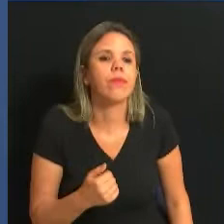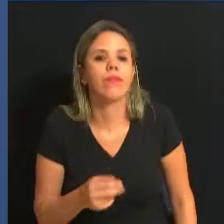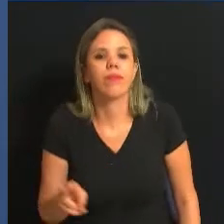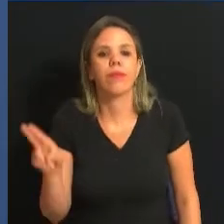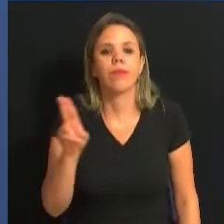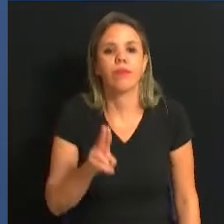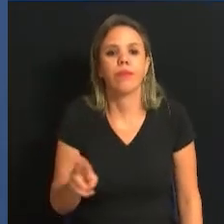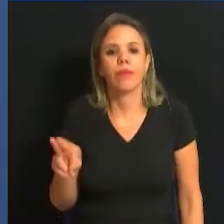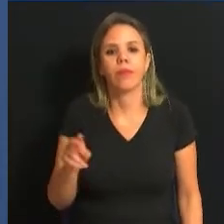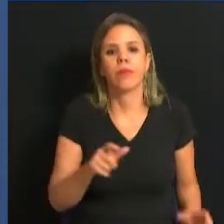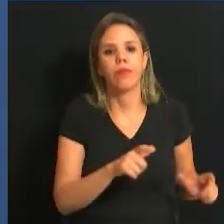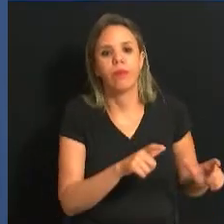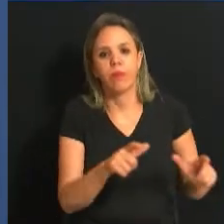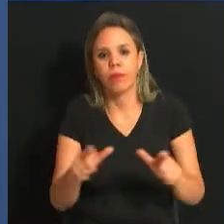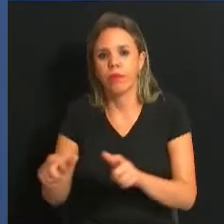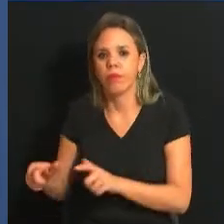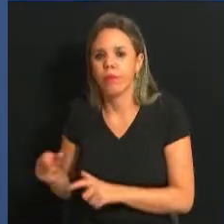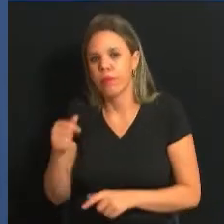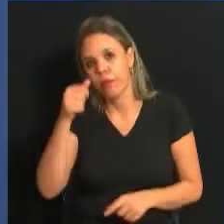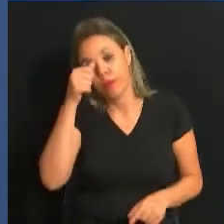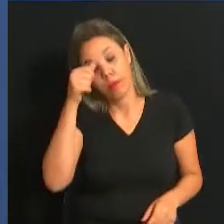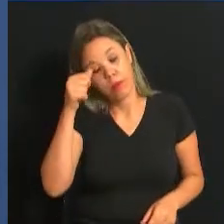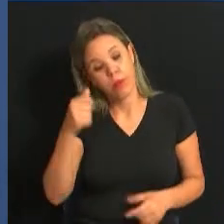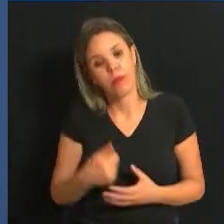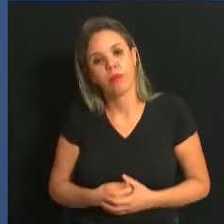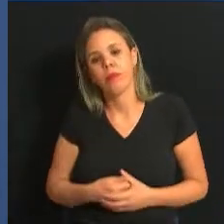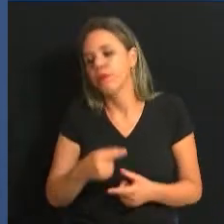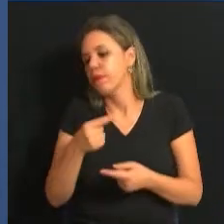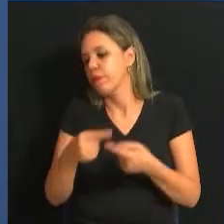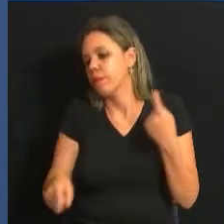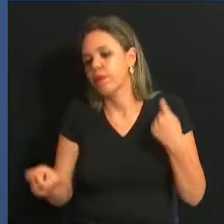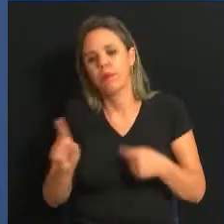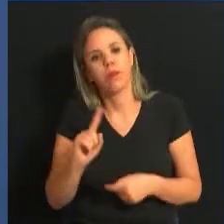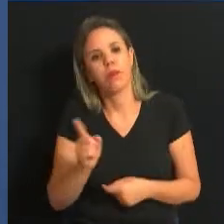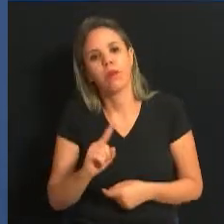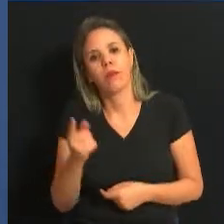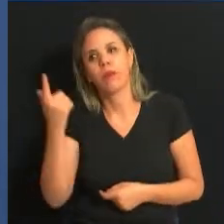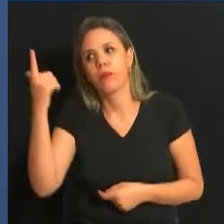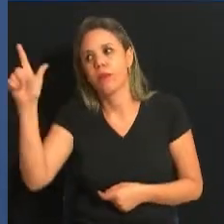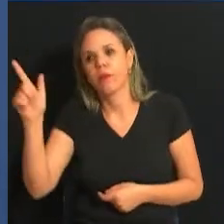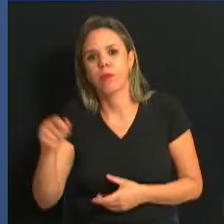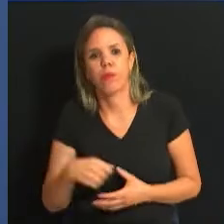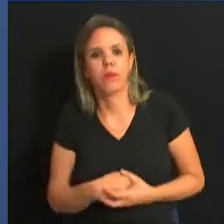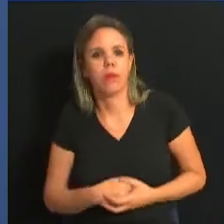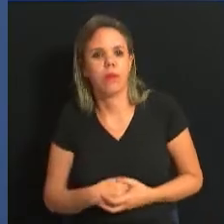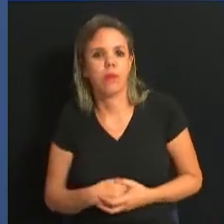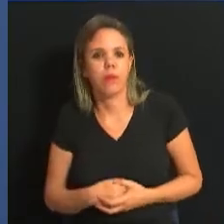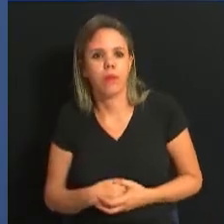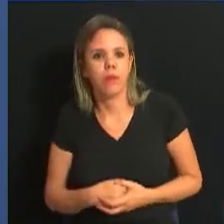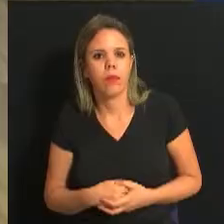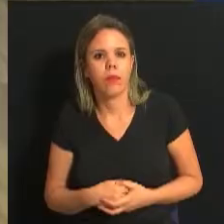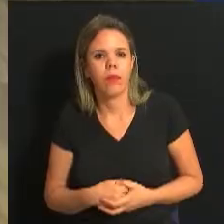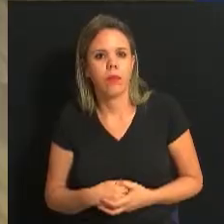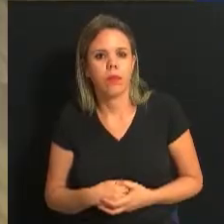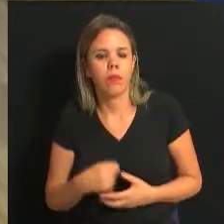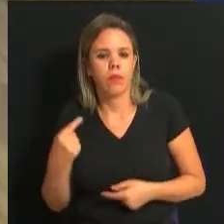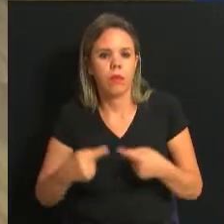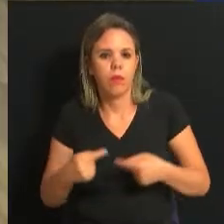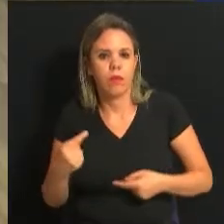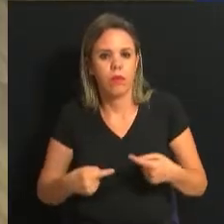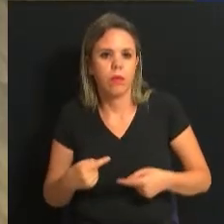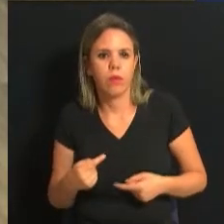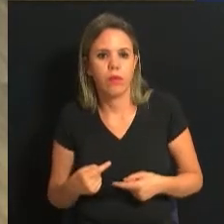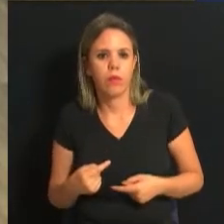esses locais credenciados, mas não proíbe, por exemplo, que em outros locais, até porque a discussão foi justamente em